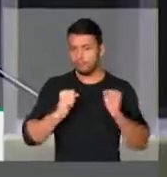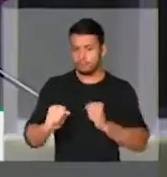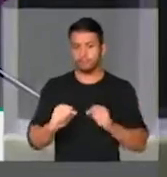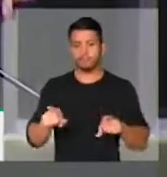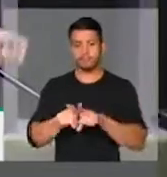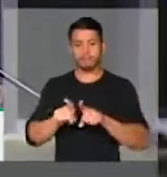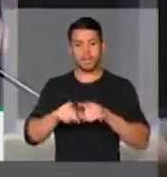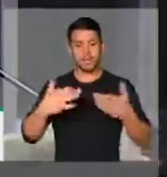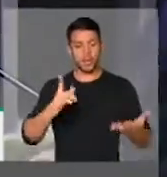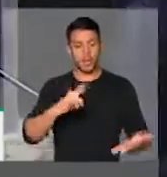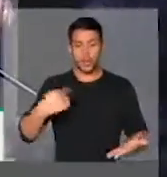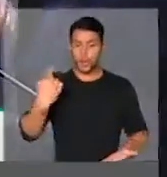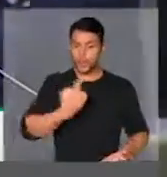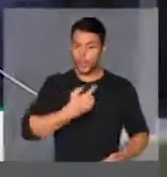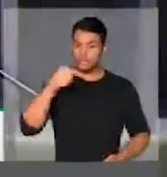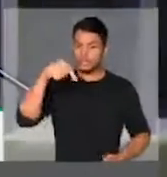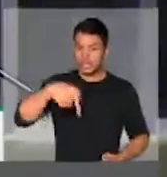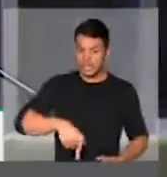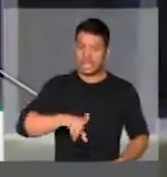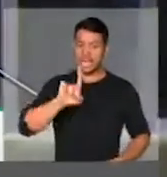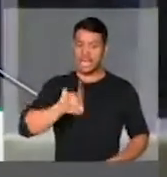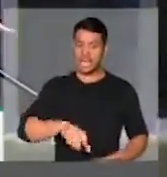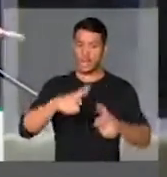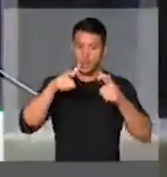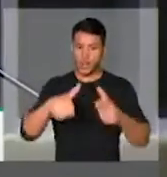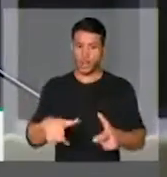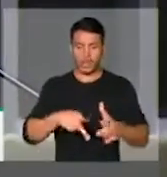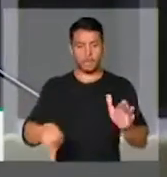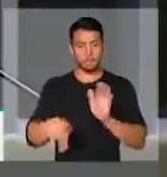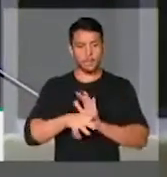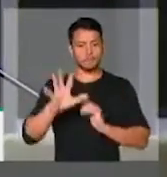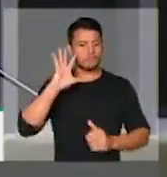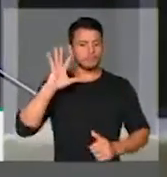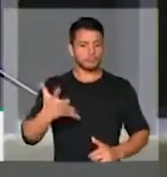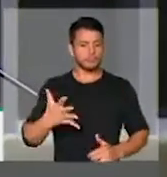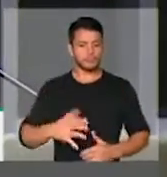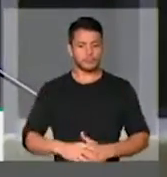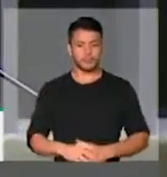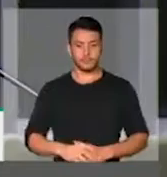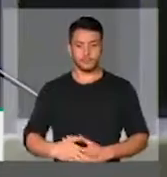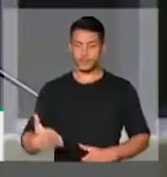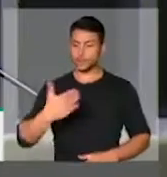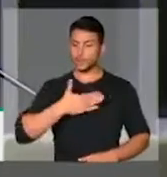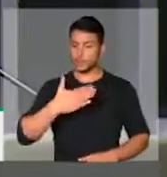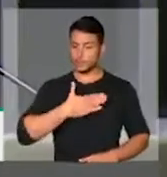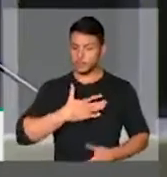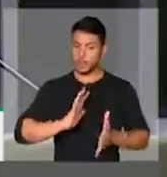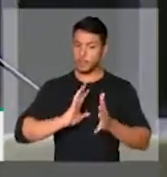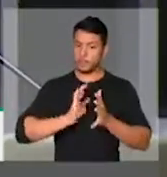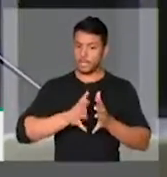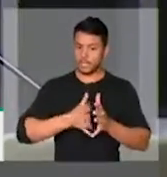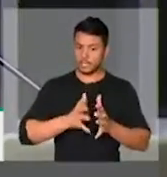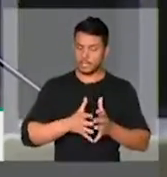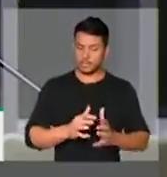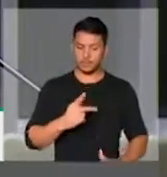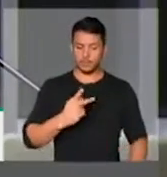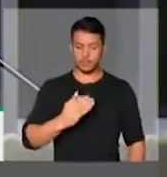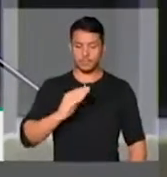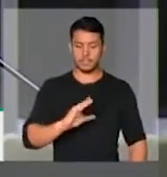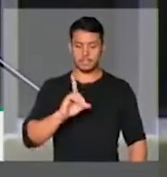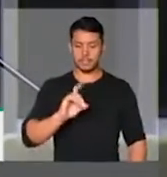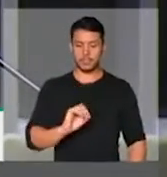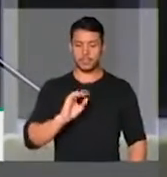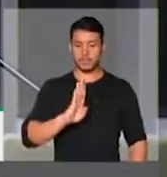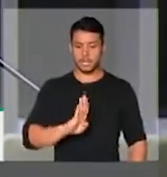E este parlamento aqui é um espaço de decisão do poder. O meu partido, o PCdoB,